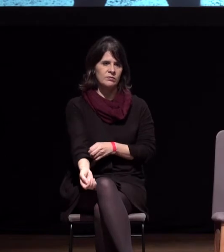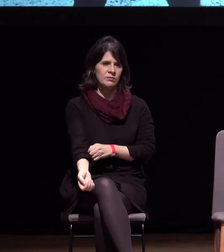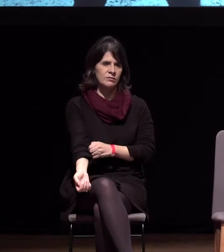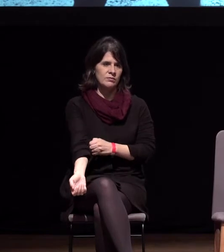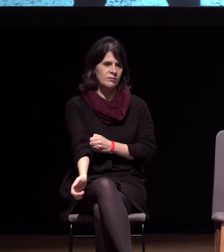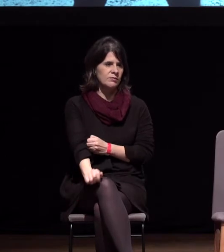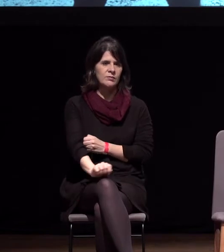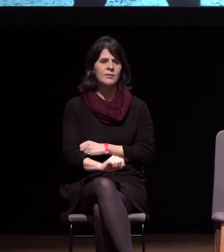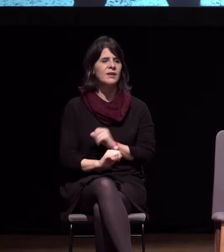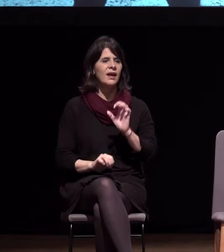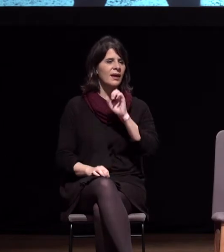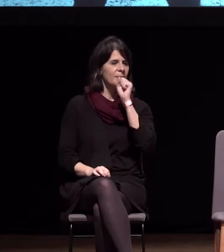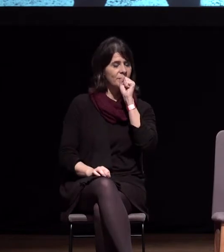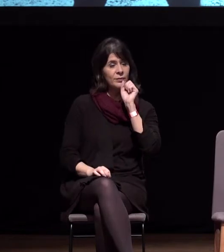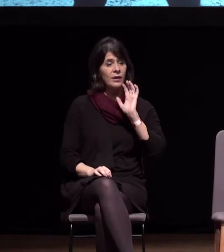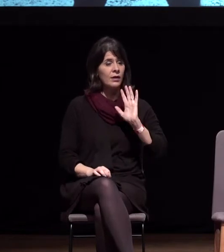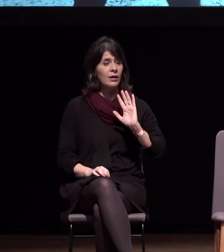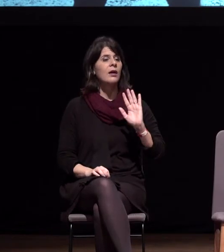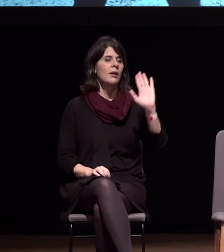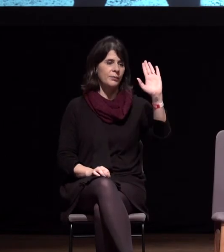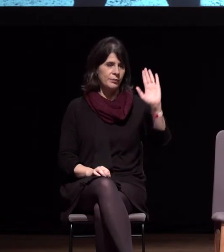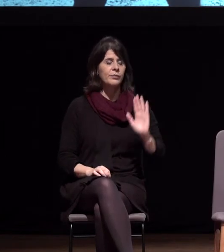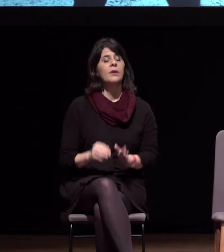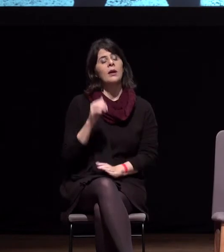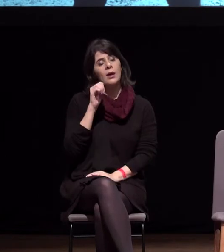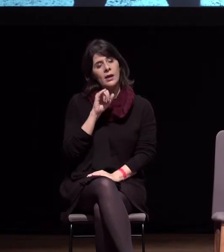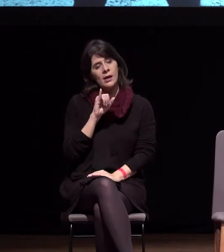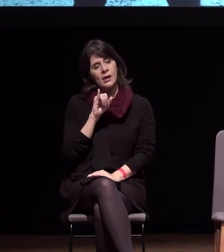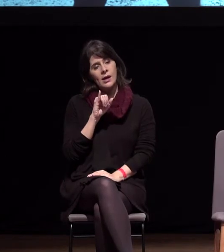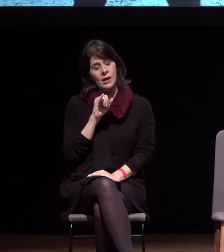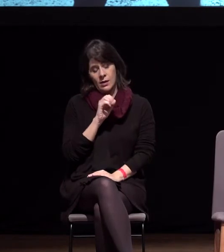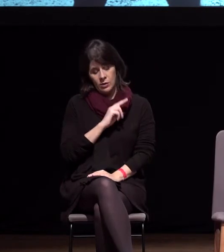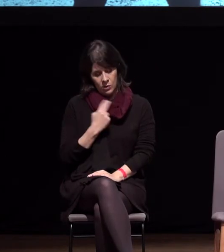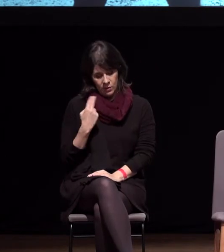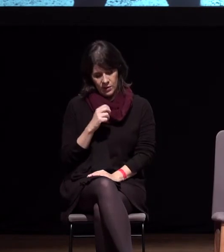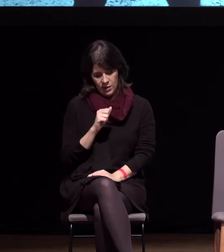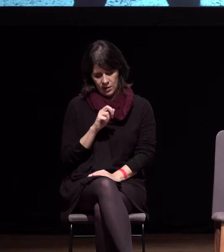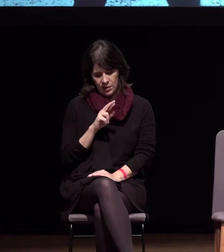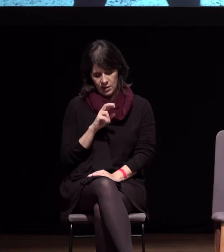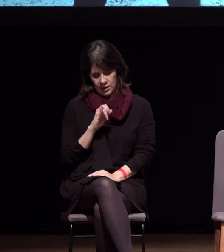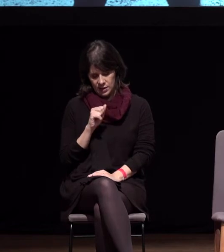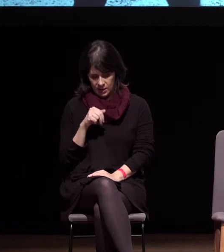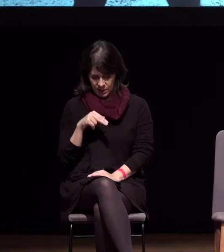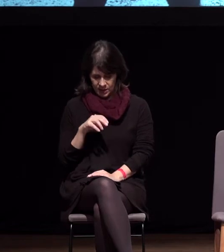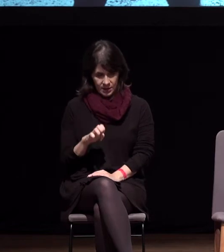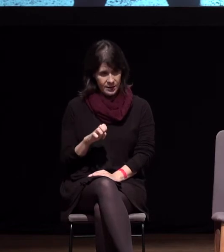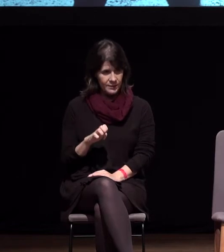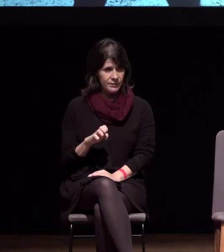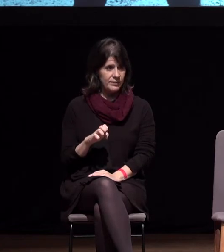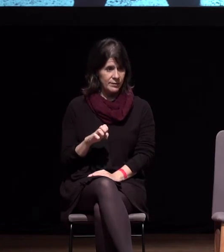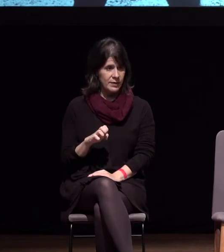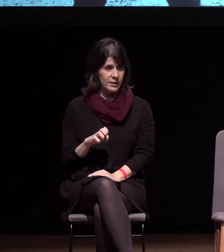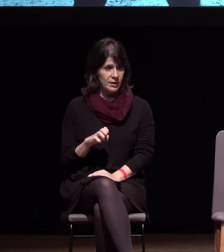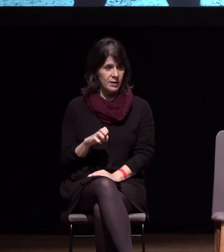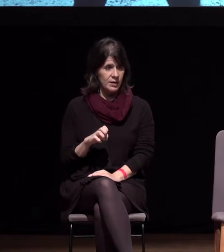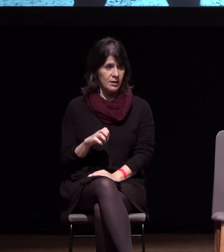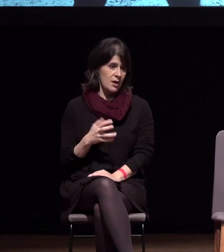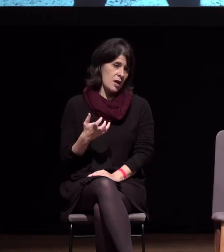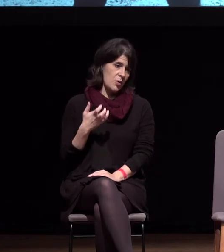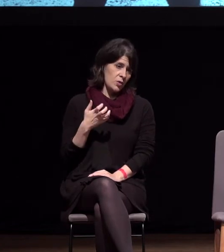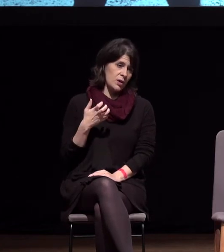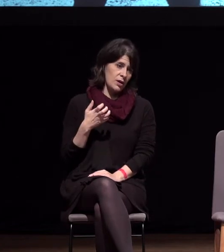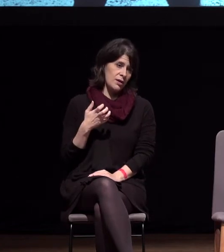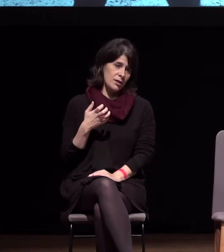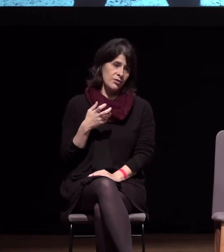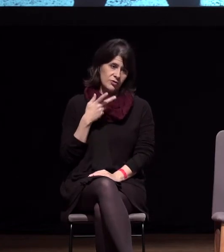Oi, Isabela. Eu sou a Ariane e eu queria dizer que, né, acho que, como